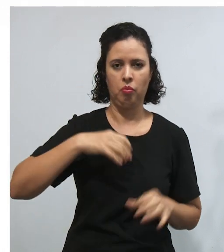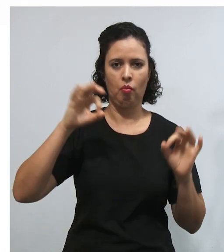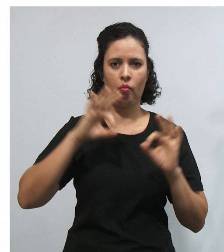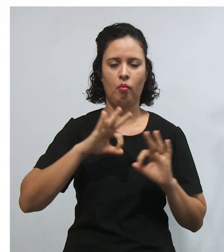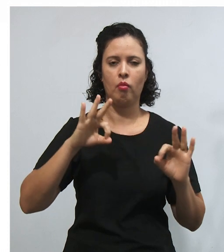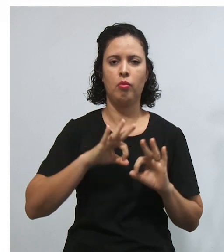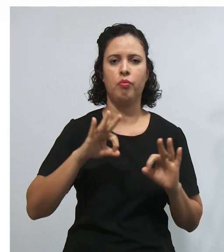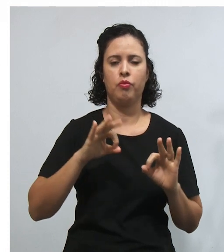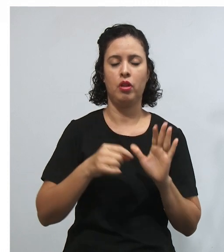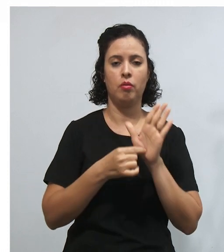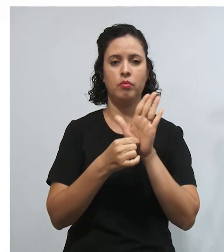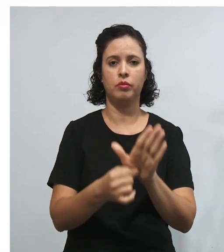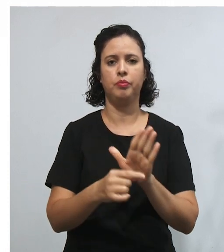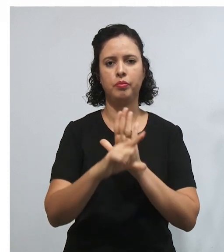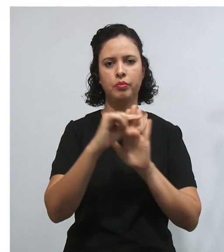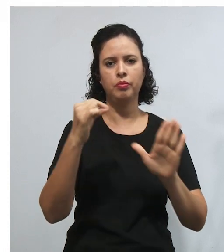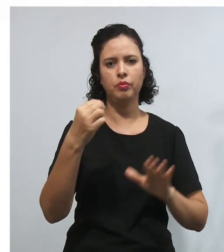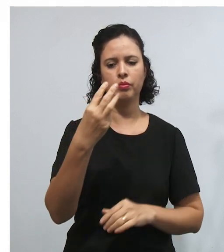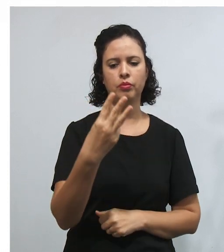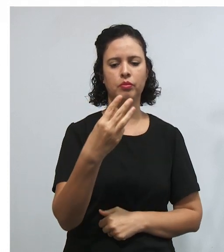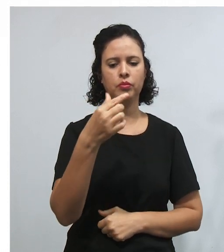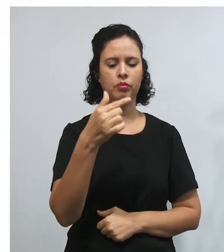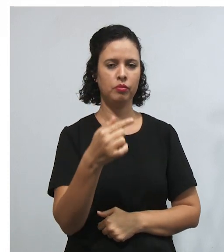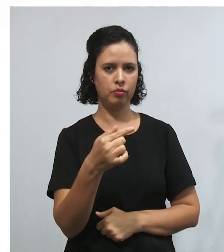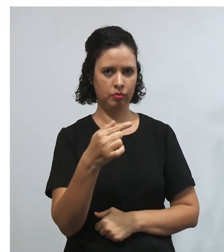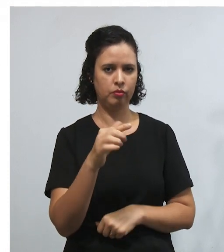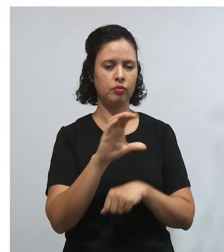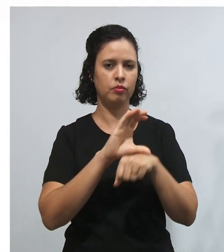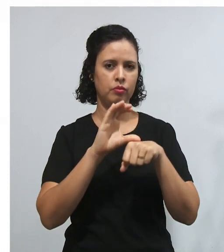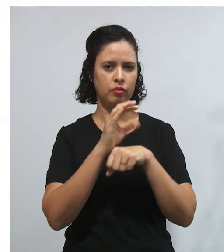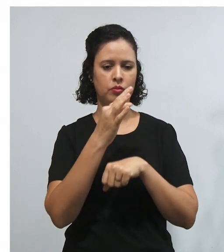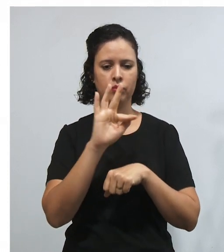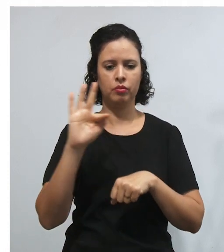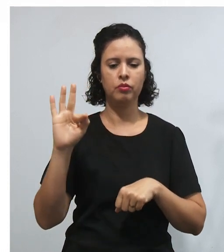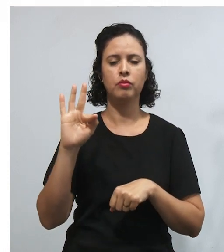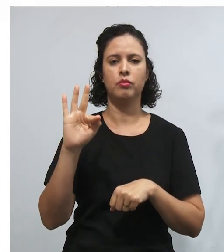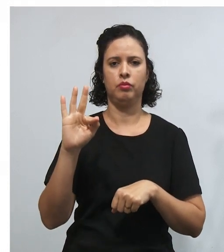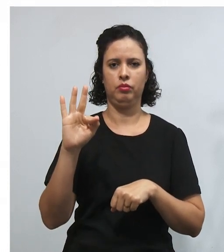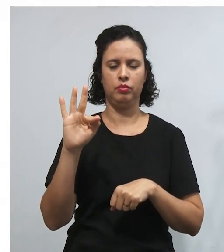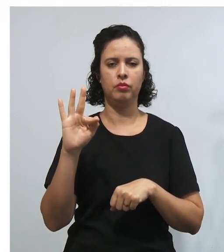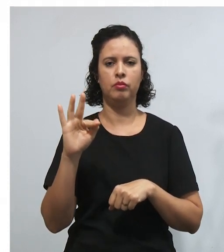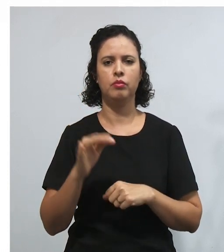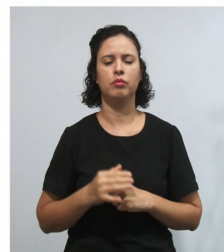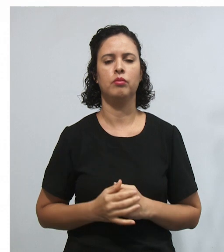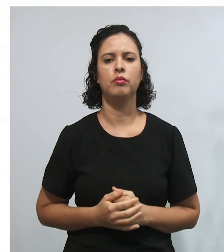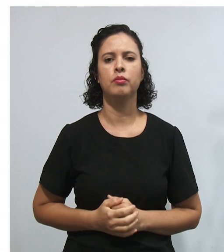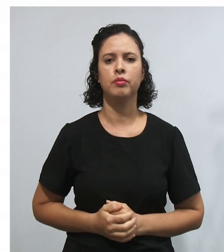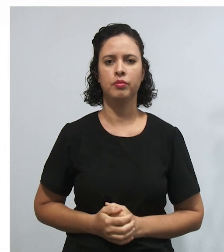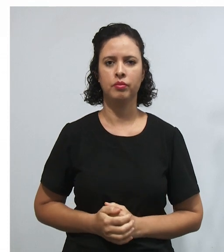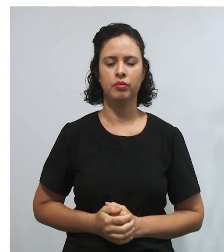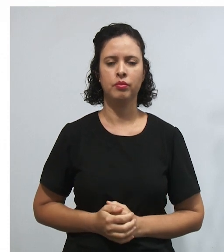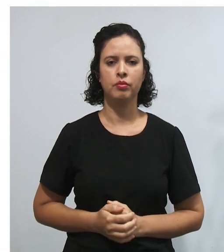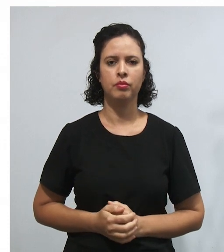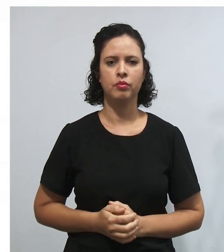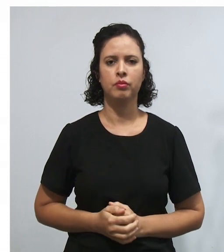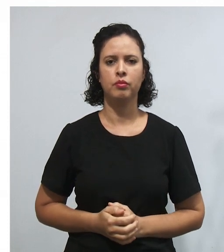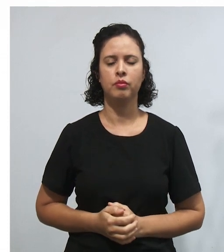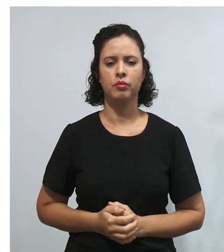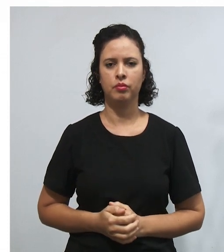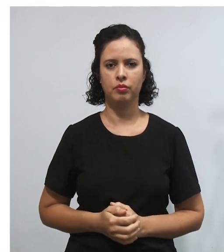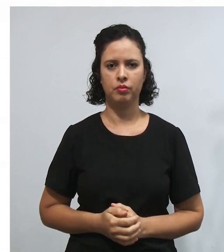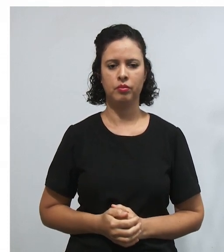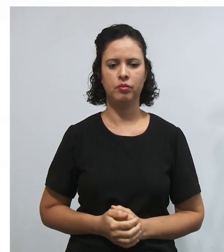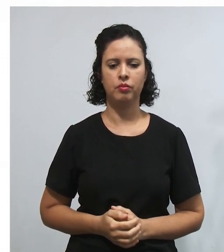estão estampados no artigo 37 da nossa Constituição Federal, tá ok? No